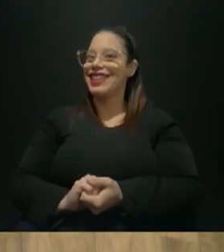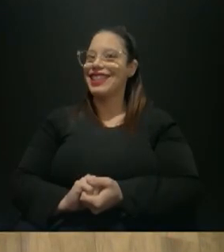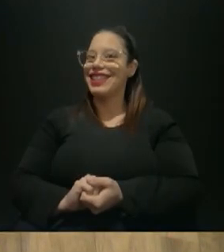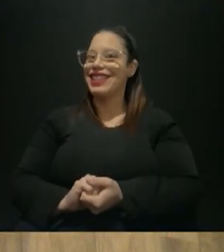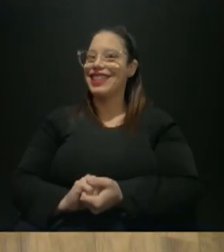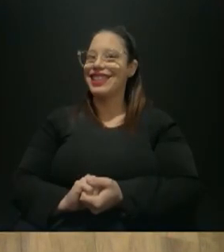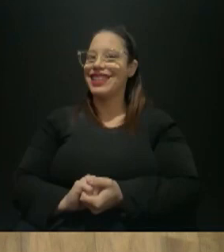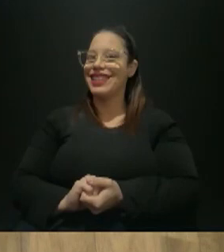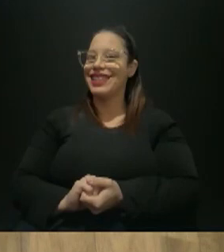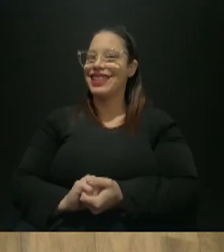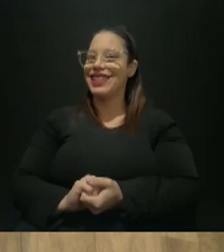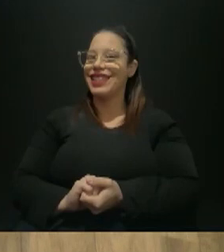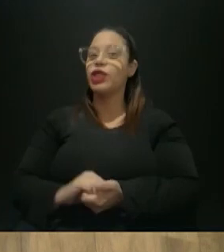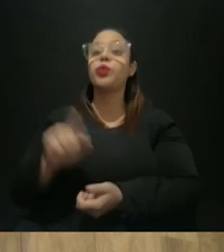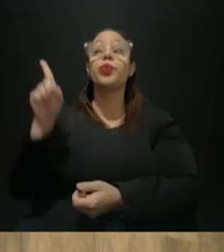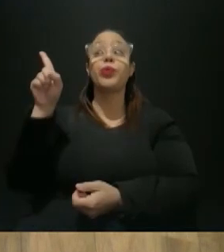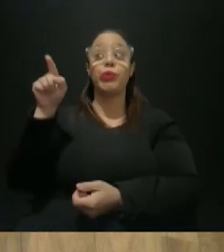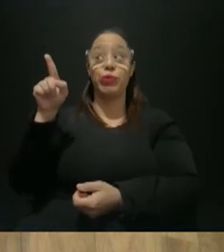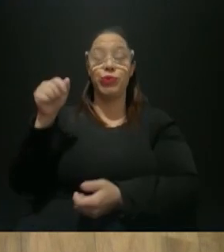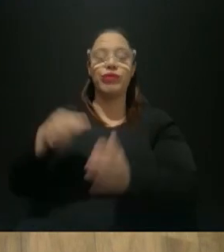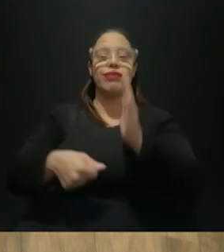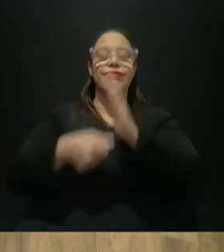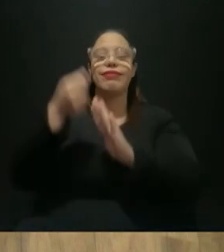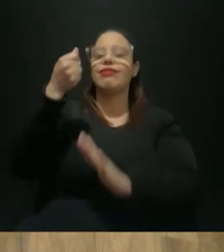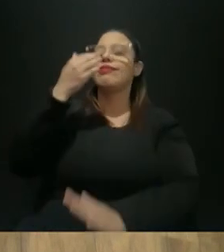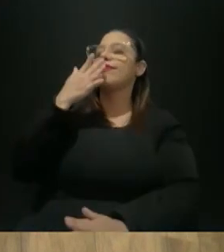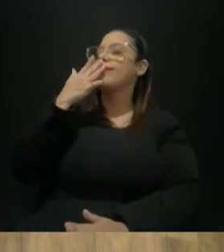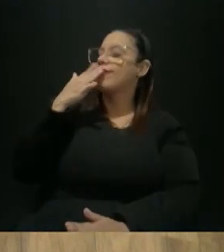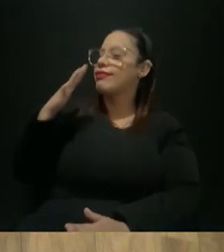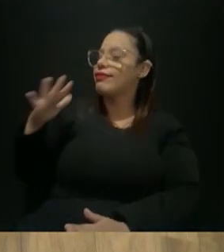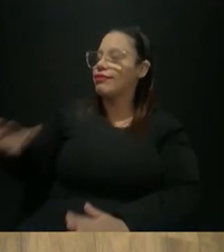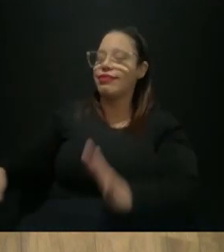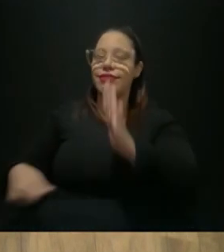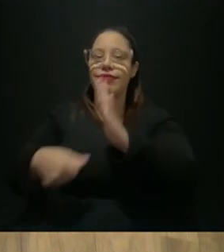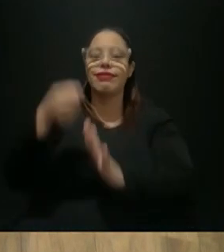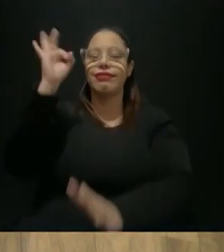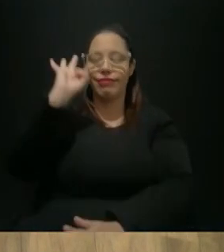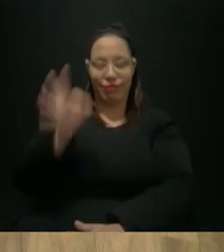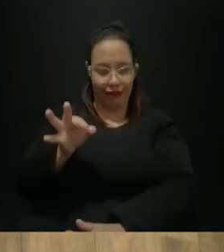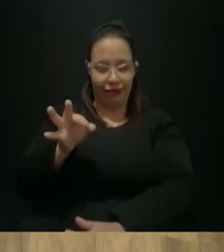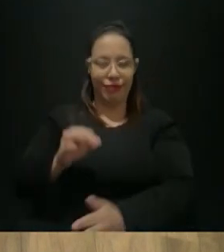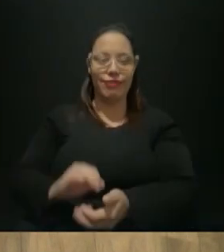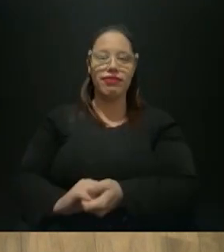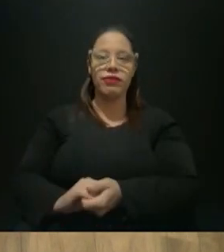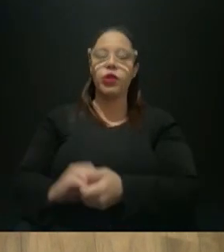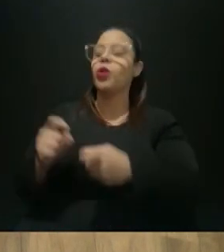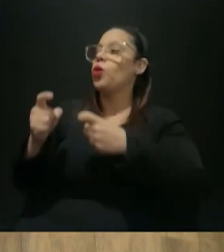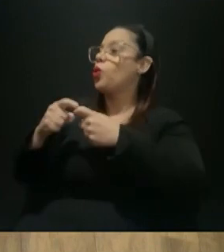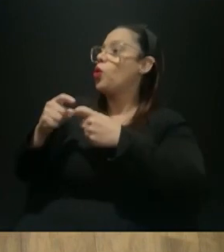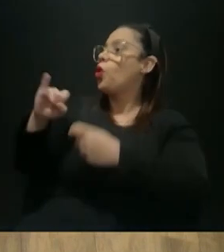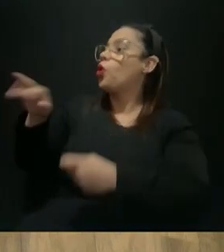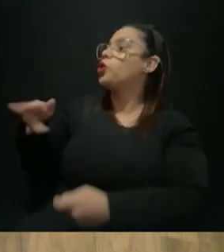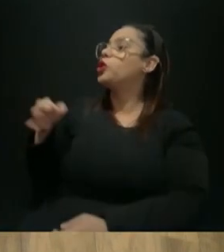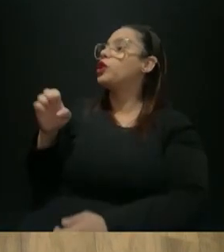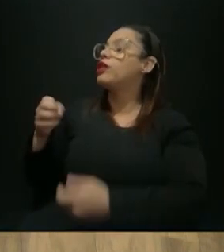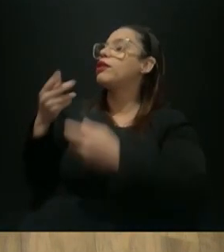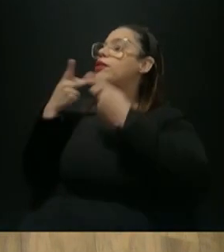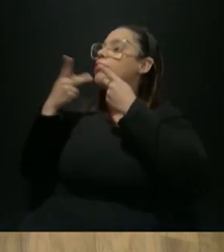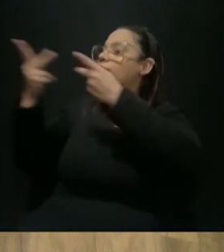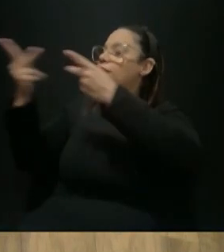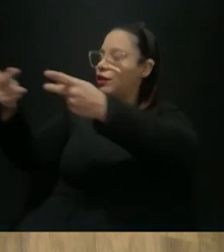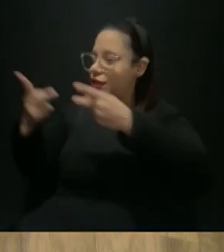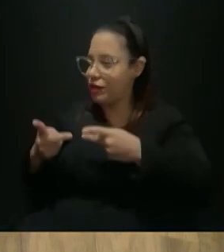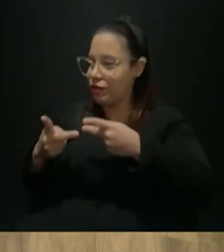É isso aí. Primeira infância, primeiro. Dr. José Martins Filho, seja bem-vindo. Obrigado. Fala primeiro